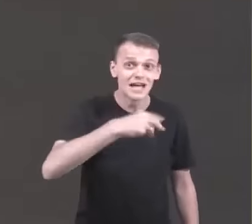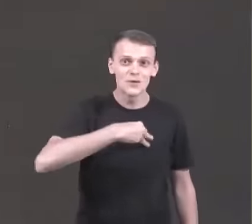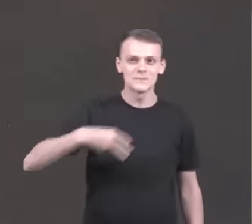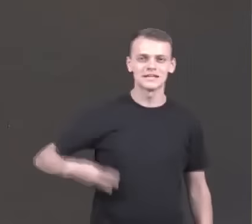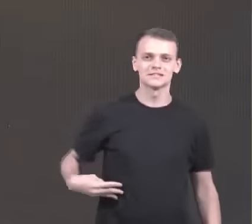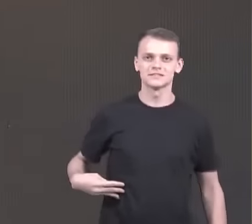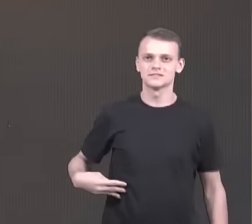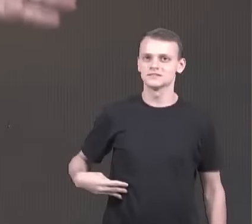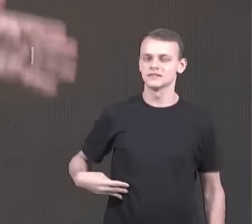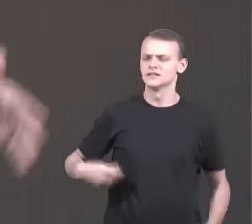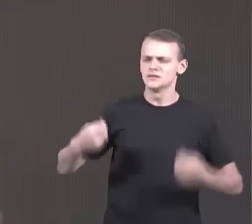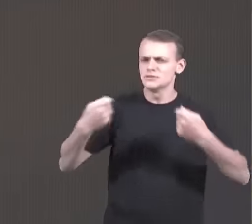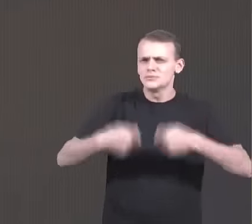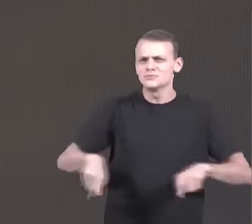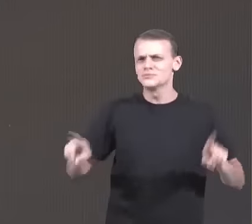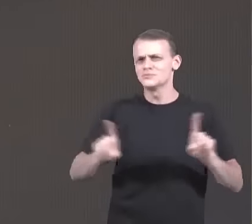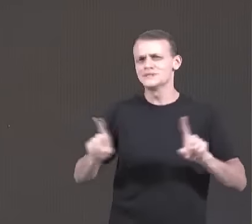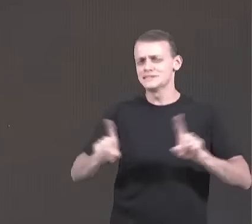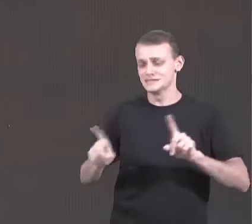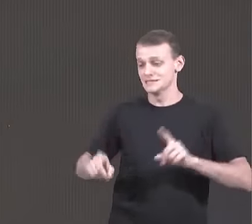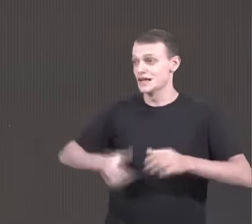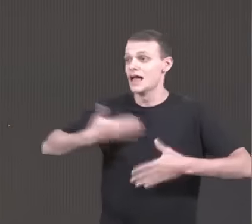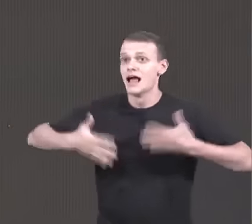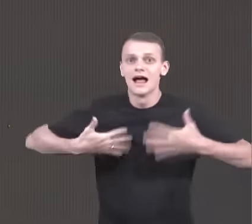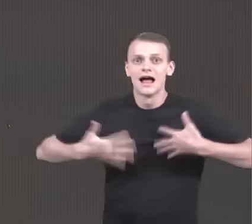o sigais.